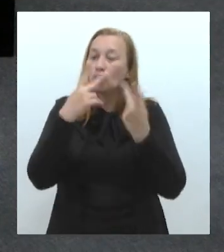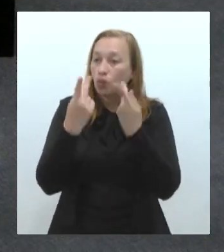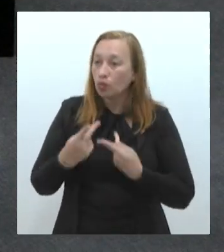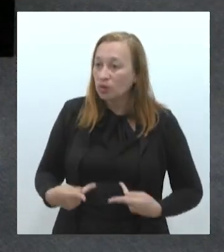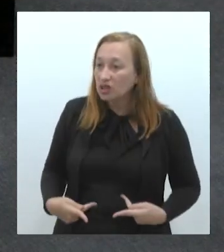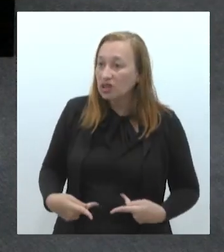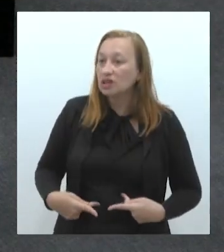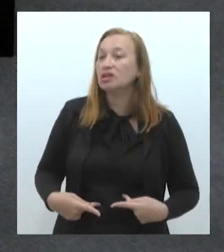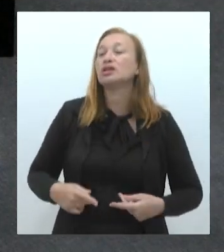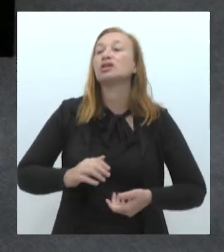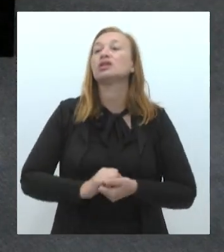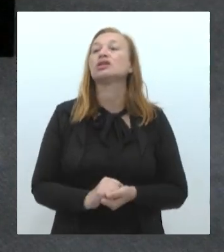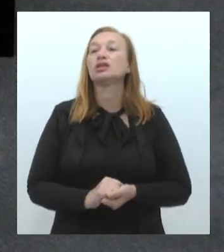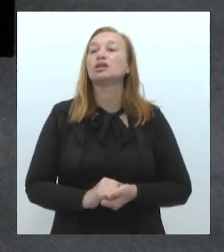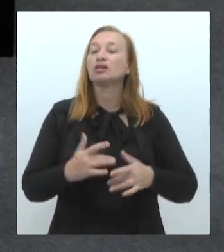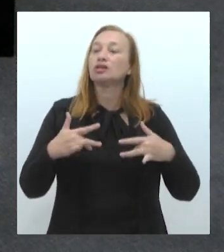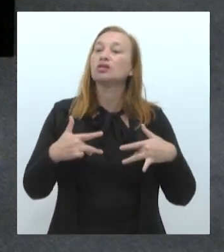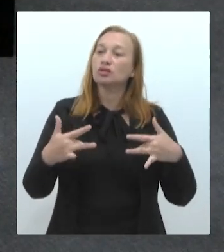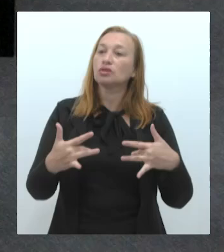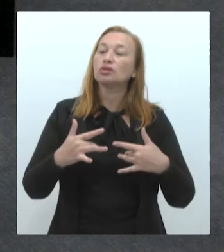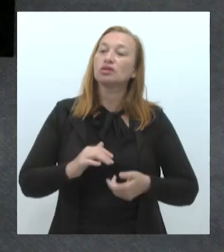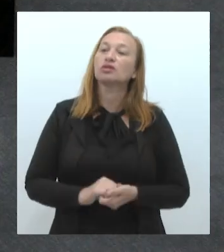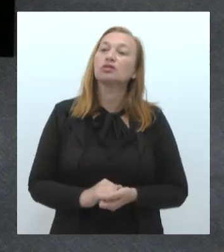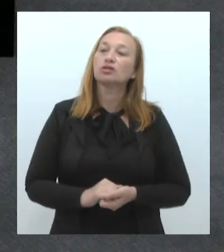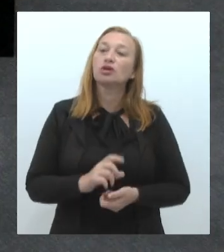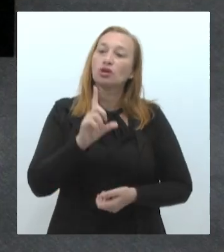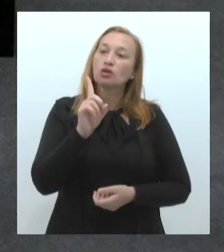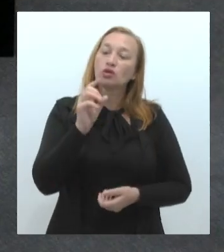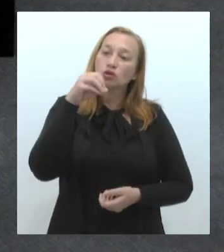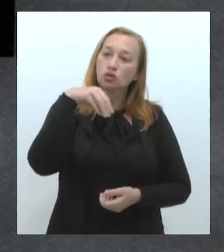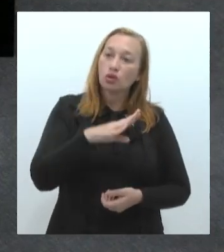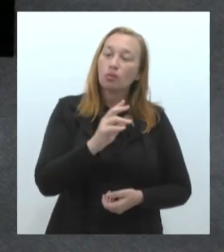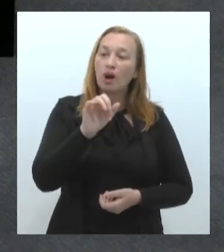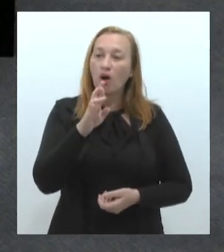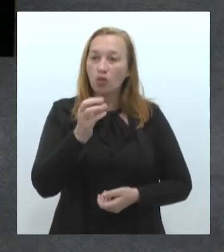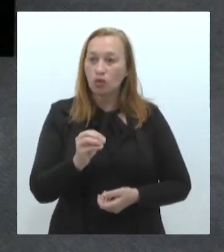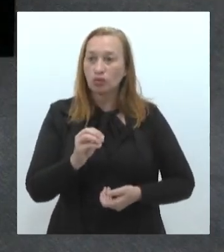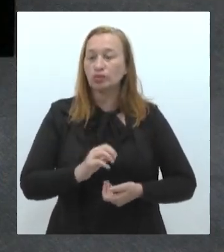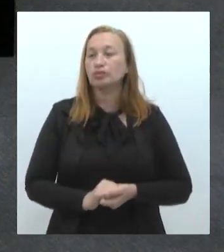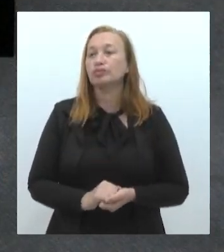humanista, civilizatório, solidário, Dom Mauro Morelli.